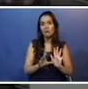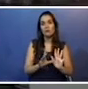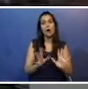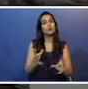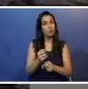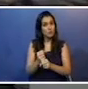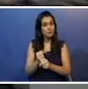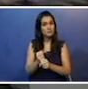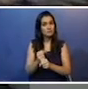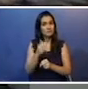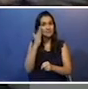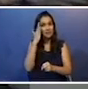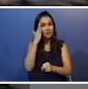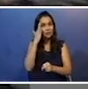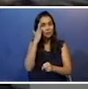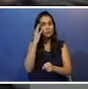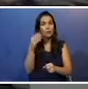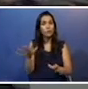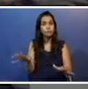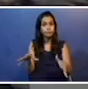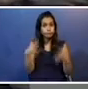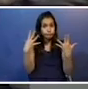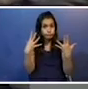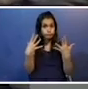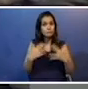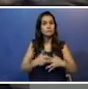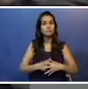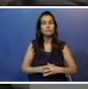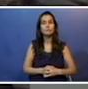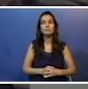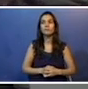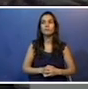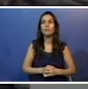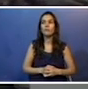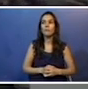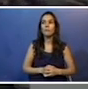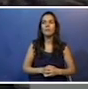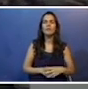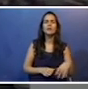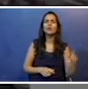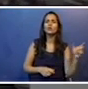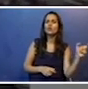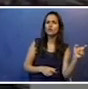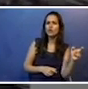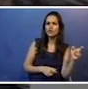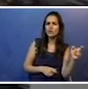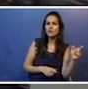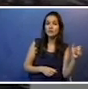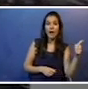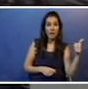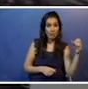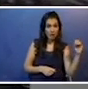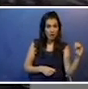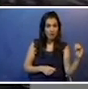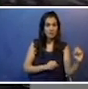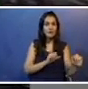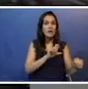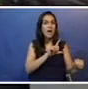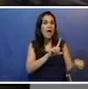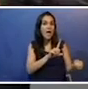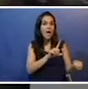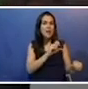somar, ok? XL, aqui é 10 e aqui 50. Mas como eu vou fazer